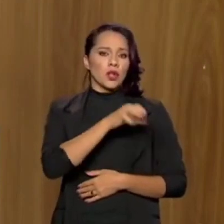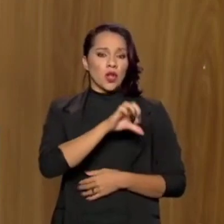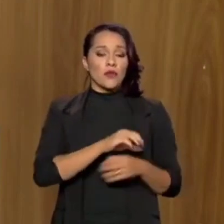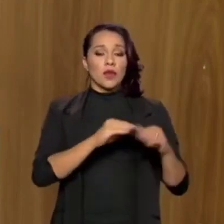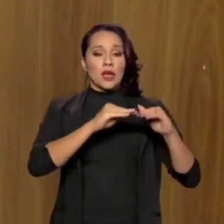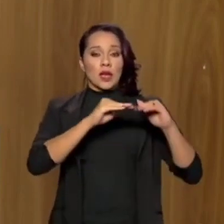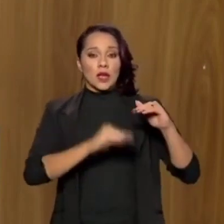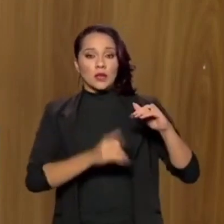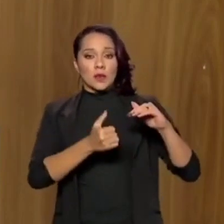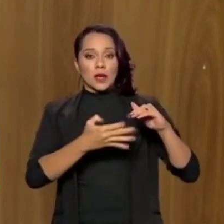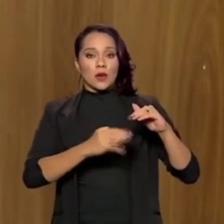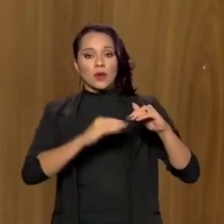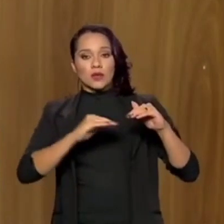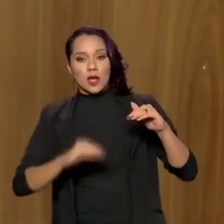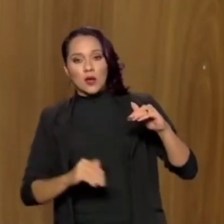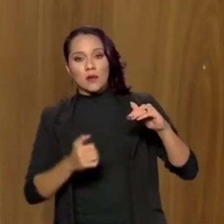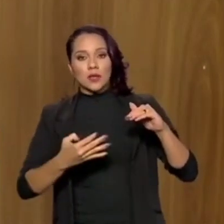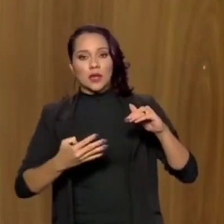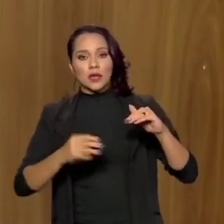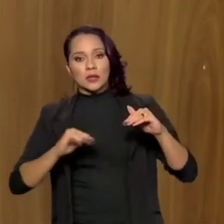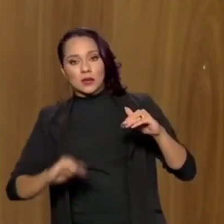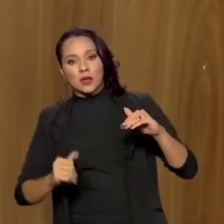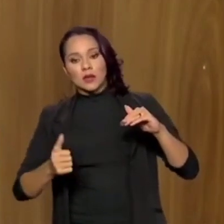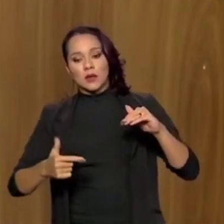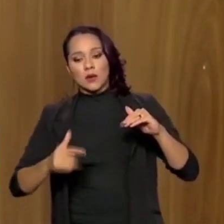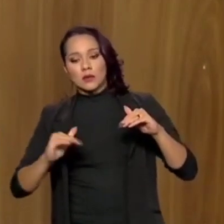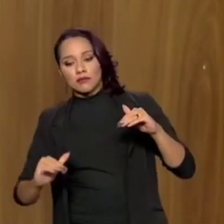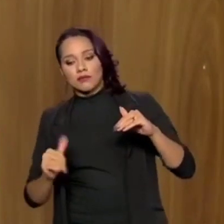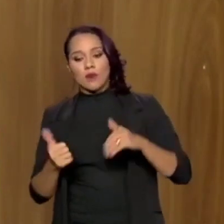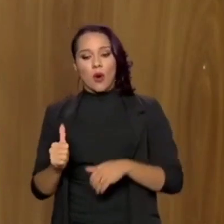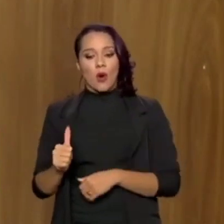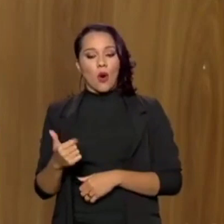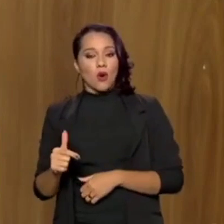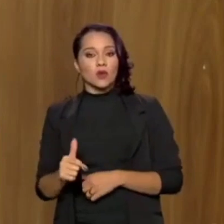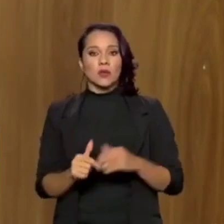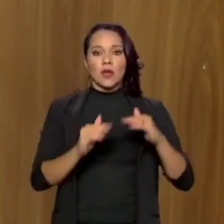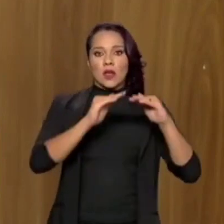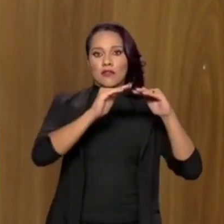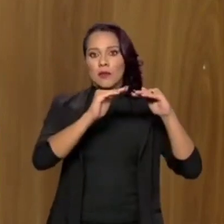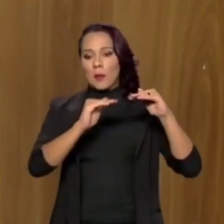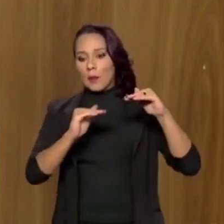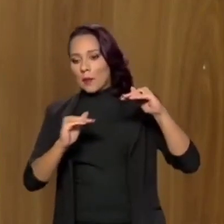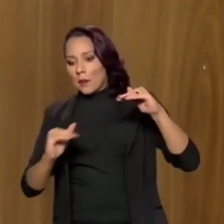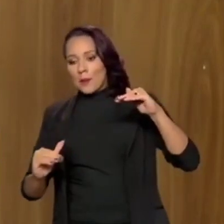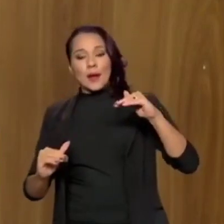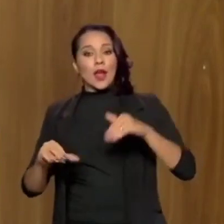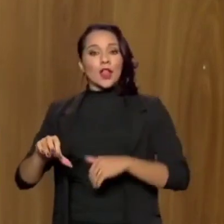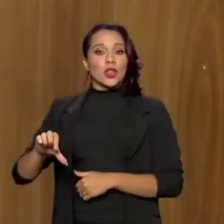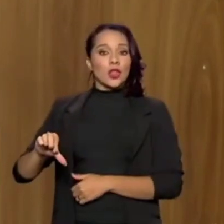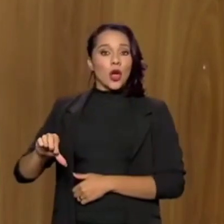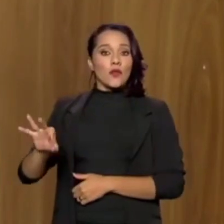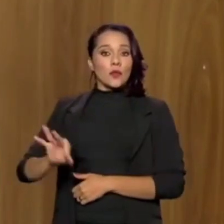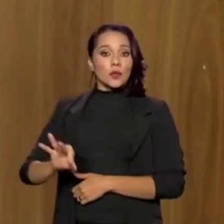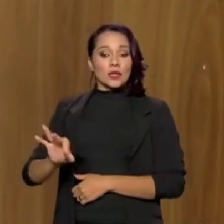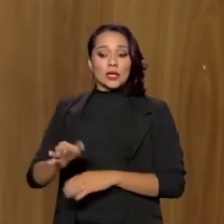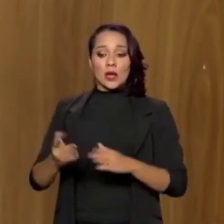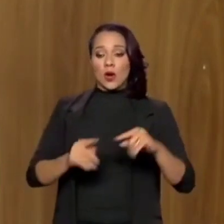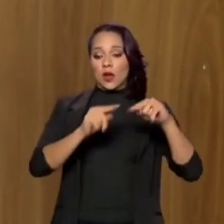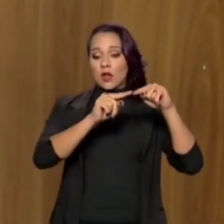caiu para 14%, caiu para 13%, para 12%, para 11%, para 9%. Ela está agora em